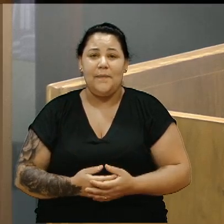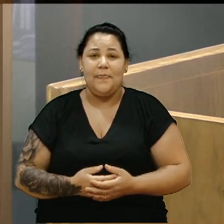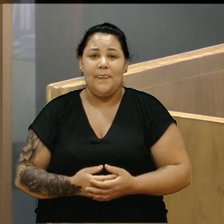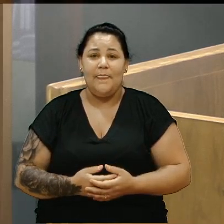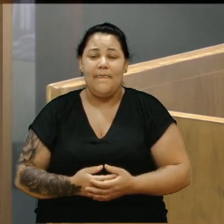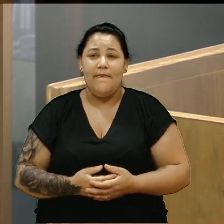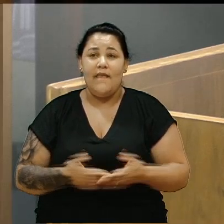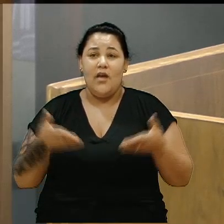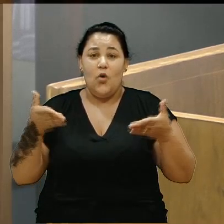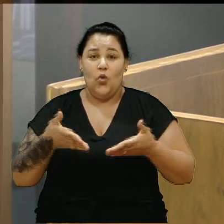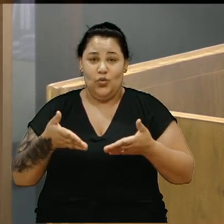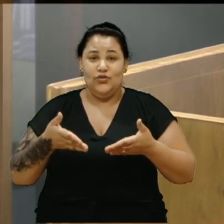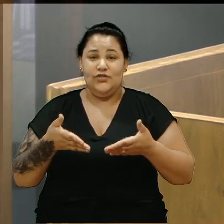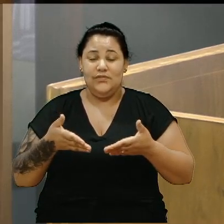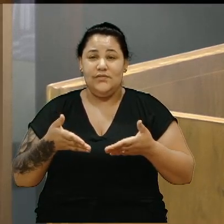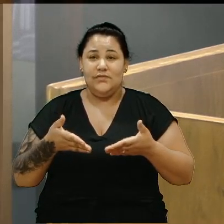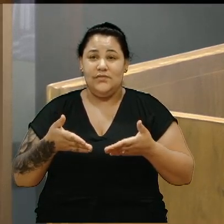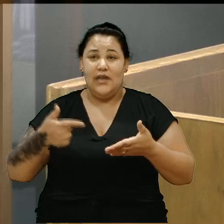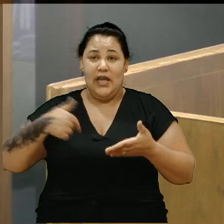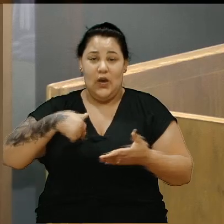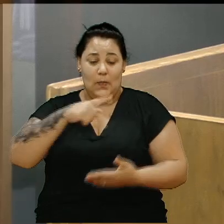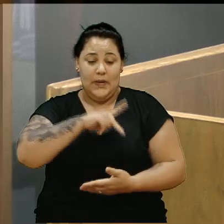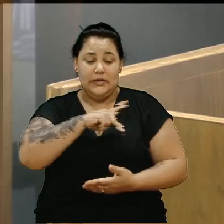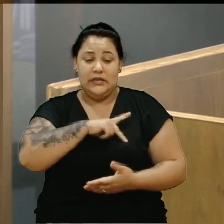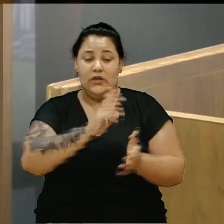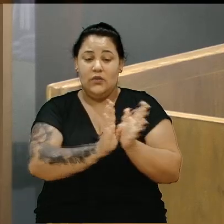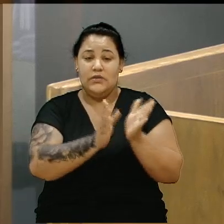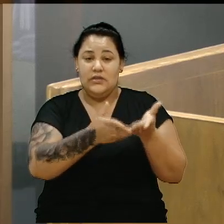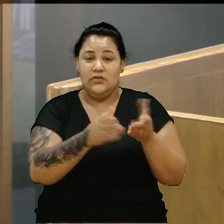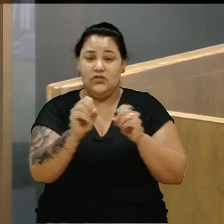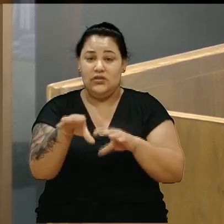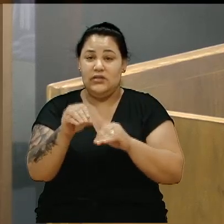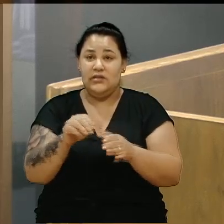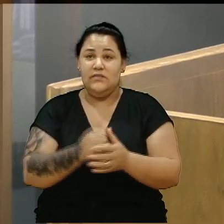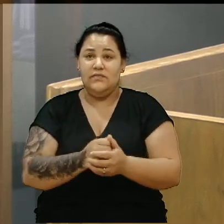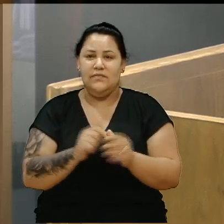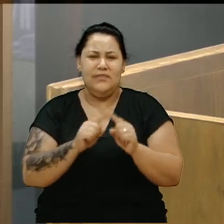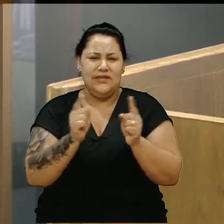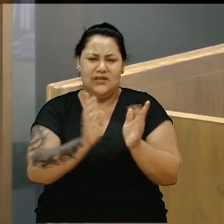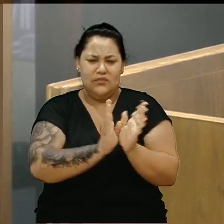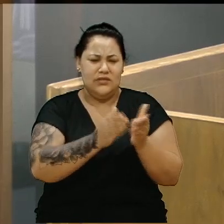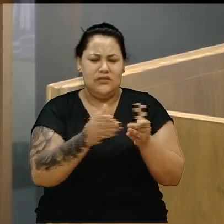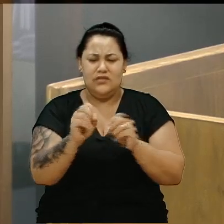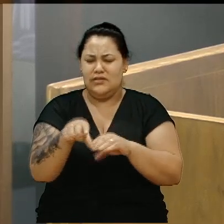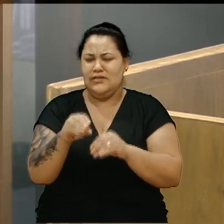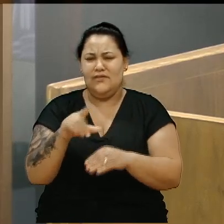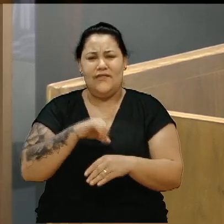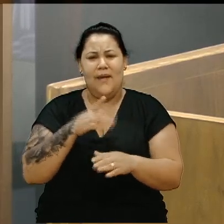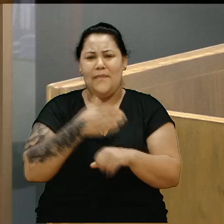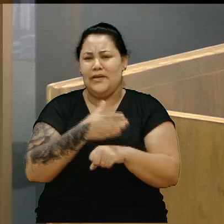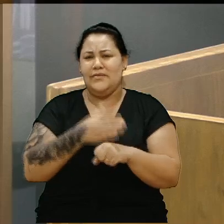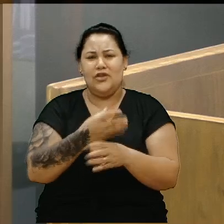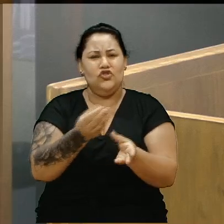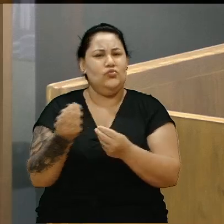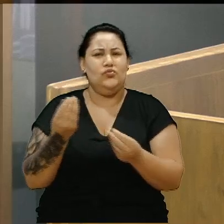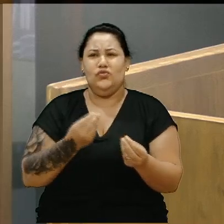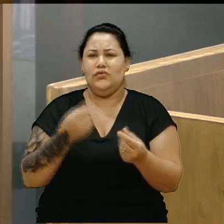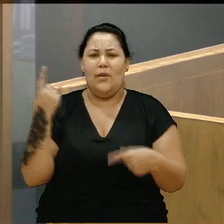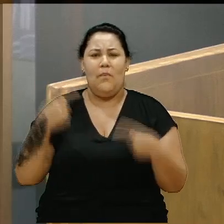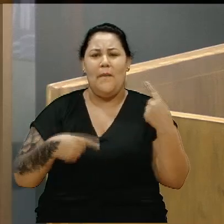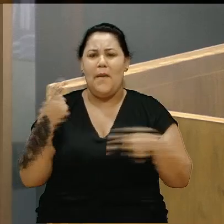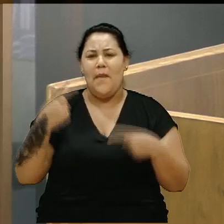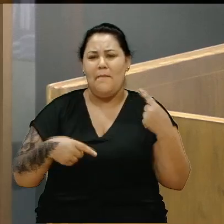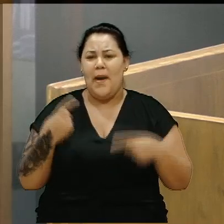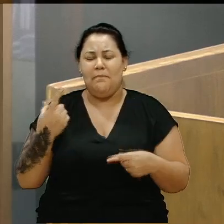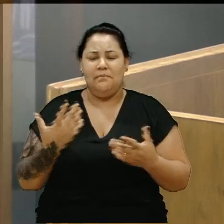hoje eu estou como presidente da Comissão de Educação, mas é a Comissão de Educação, nós vamos participar de tantos outros debates. E eu gostaria de